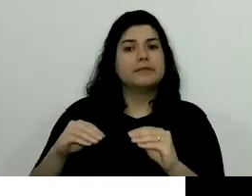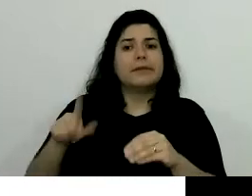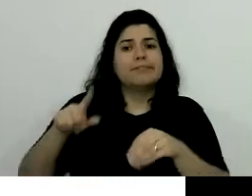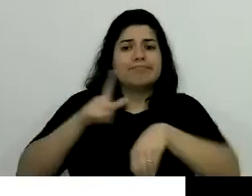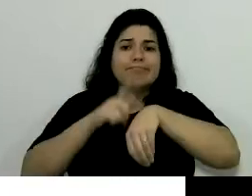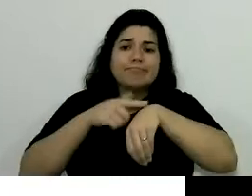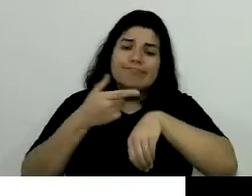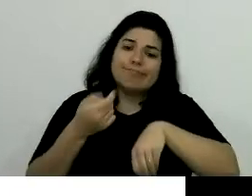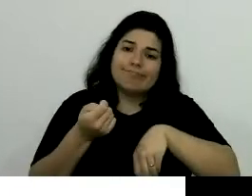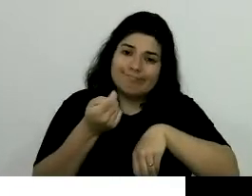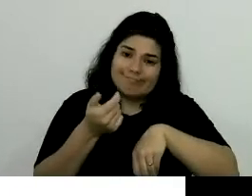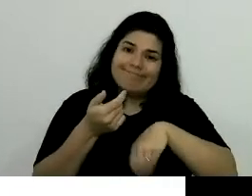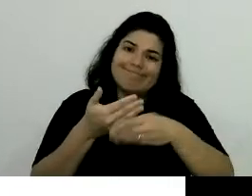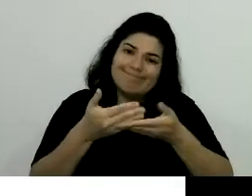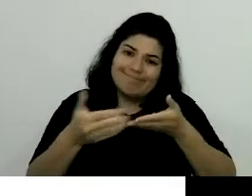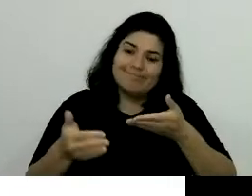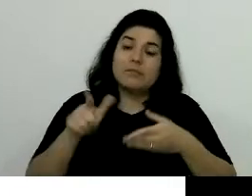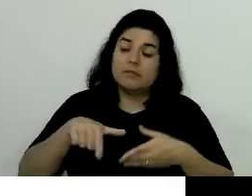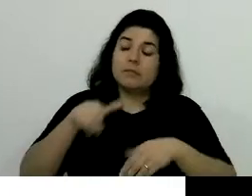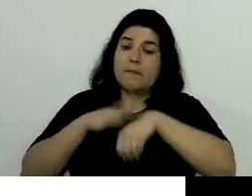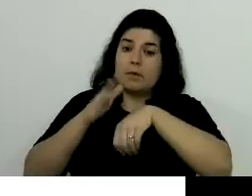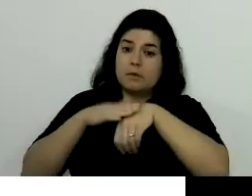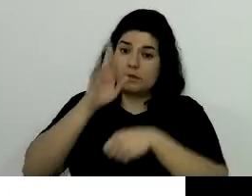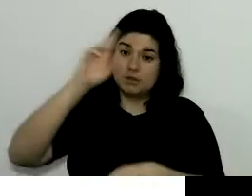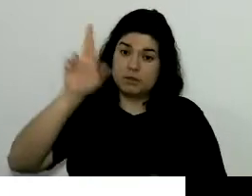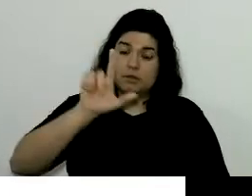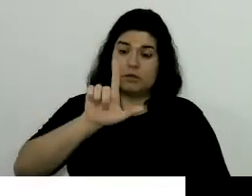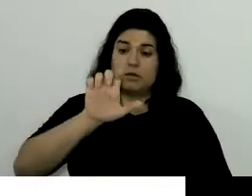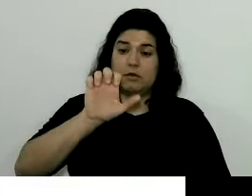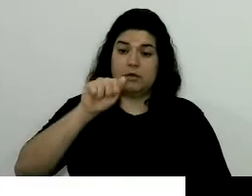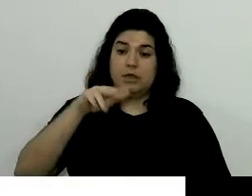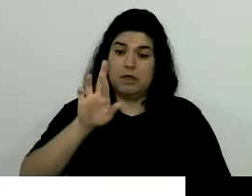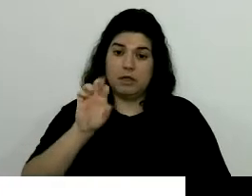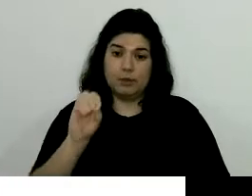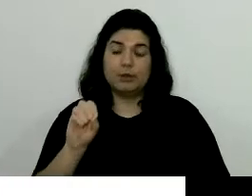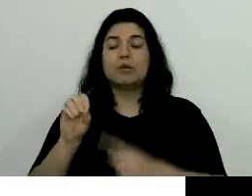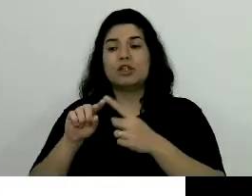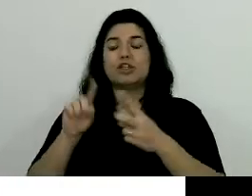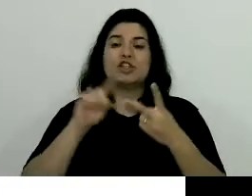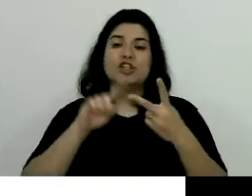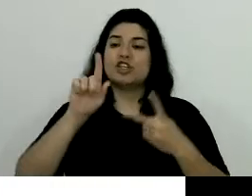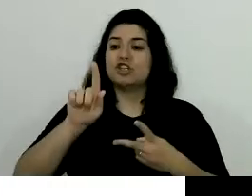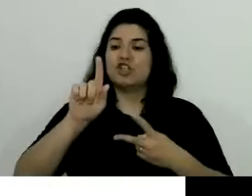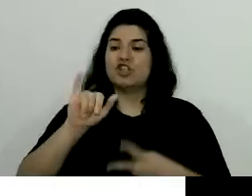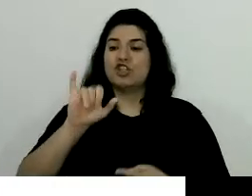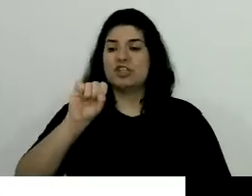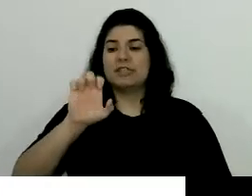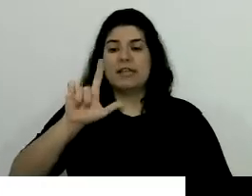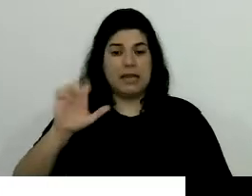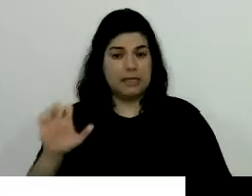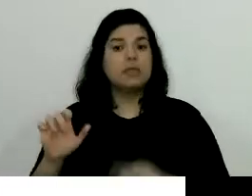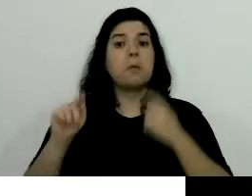recentemente. O Leandro Melo foi o coordenador desse processo, a Gisele Rocha trabalhou e foi a responsável por